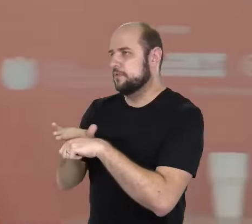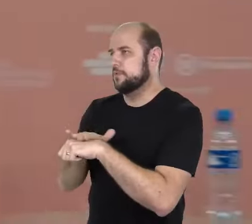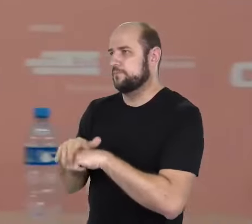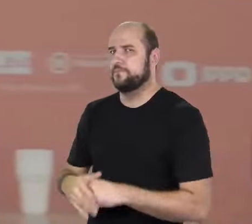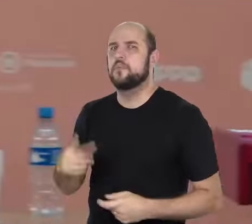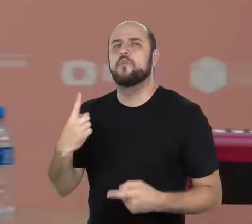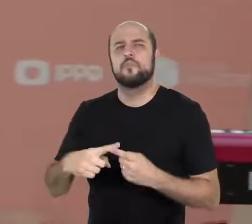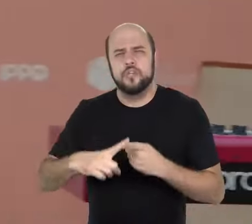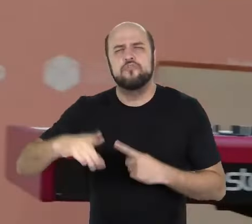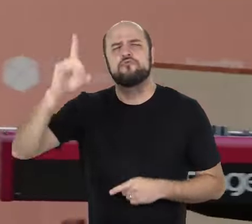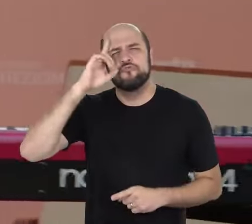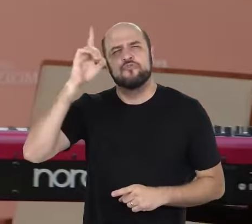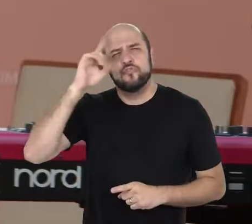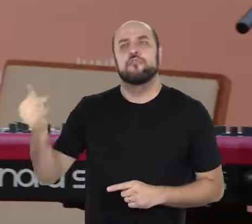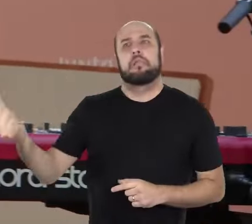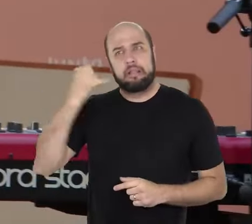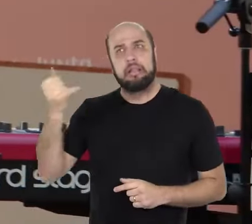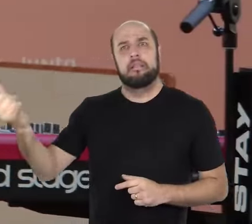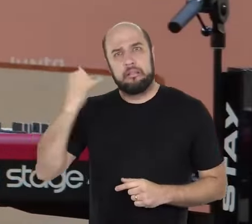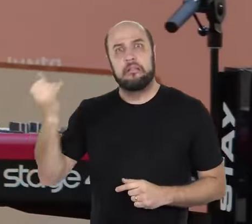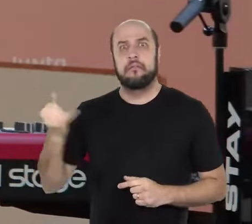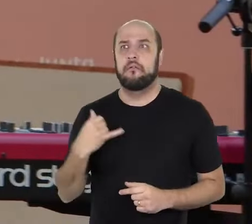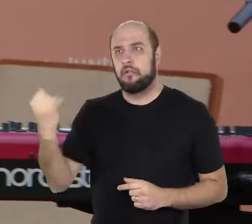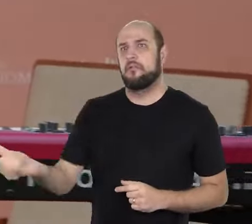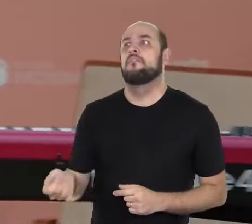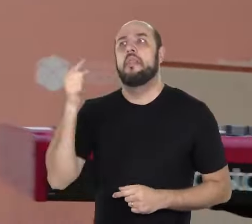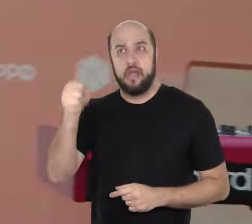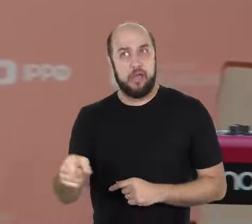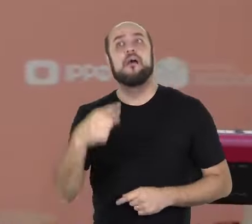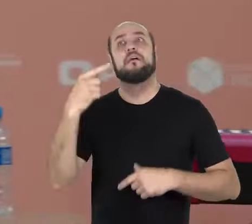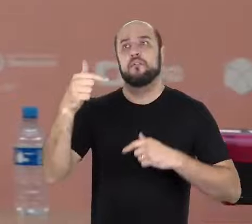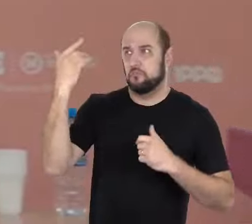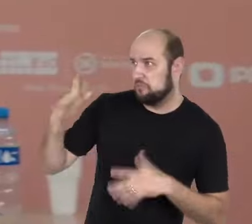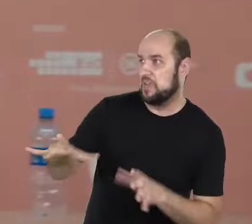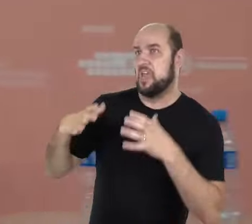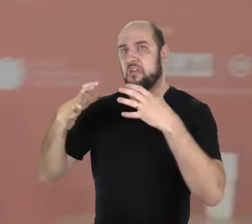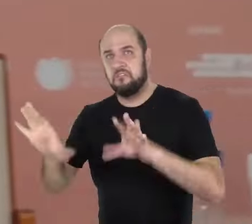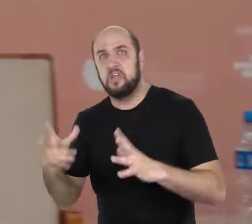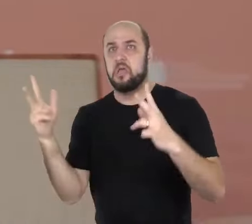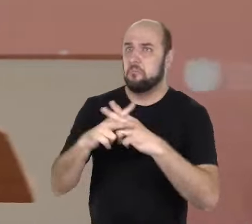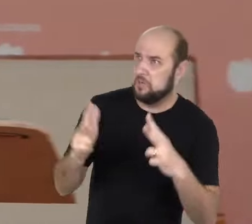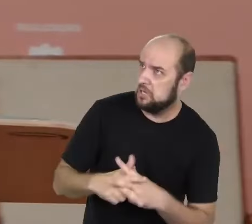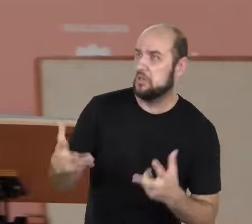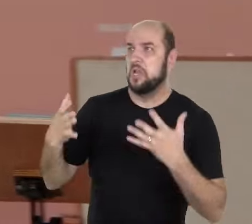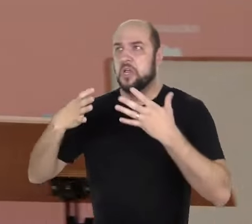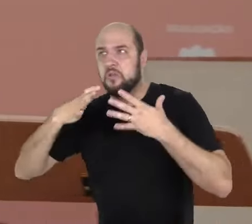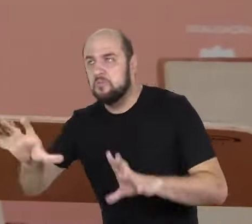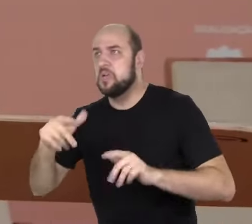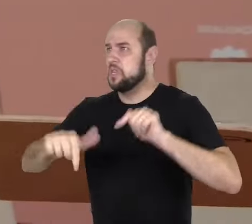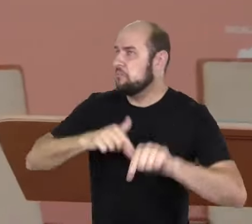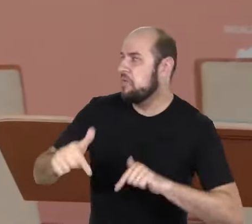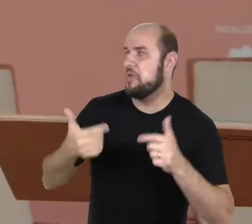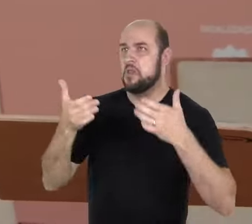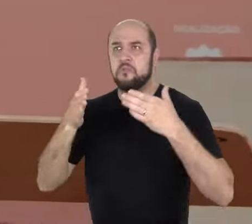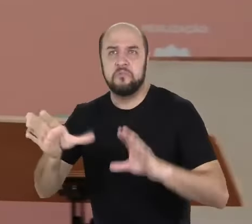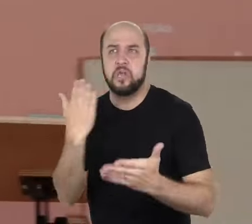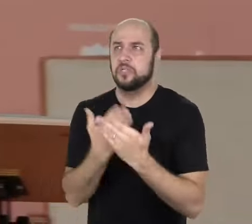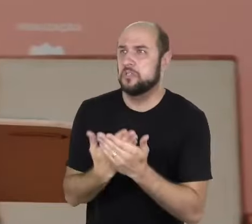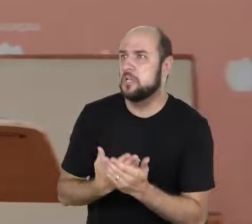Porque todo dia era uma ligação da escola, a Thalita fez isso, a Thalita fez aquilo, a Thalita não aprendeu, a Thalita não quis fazer a lição, a Thalita se recusou a fazer o exercício, a